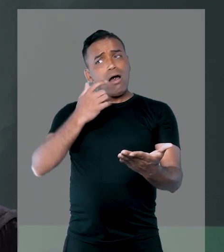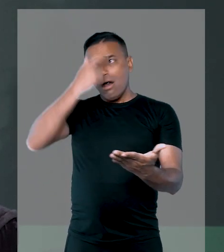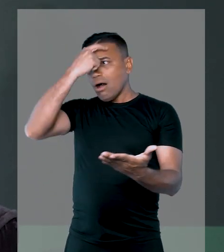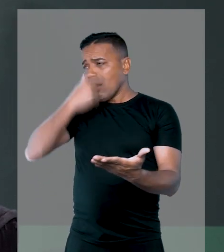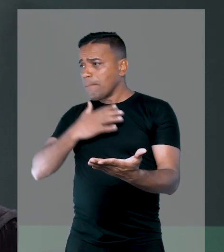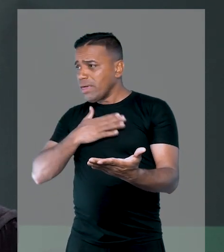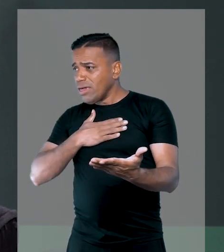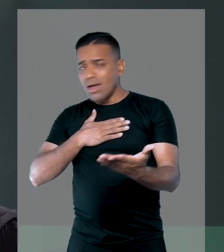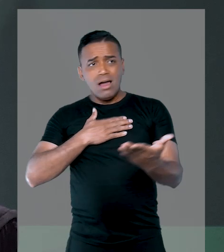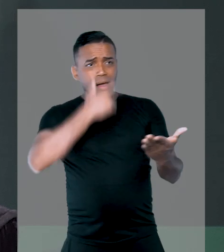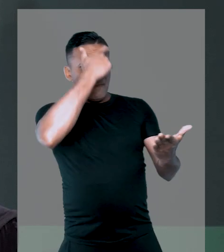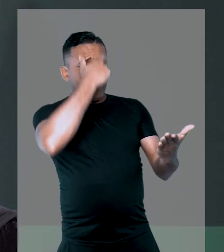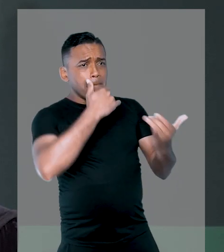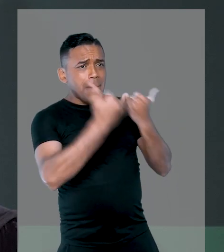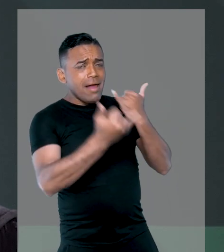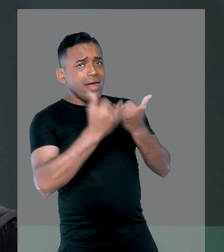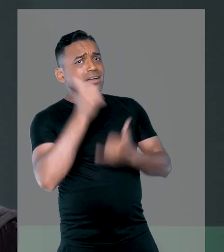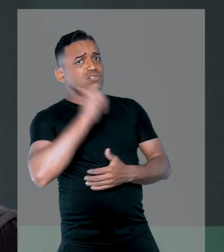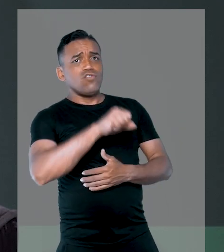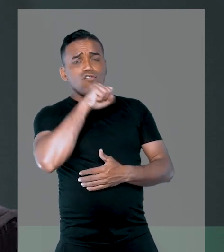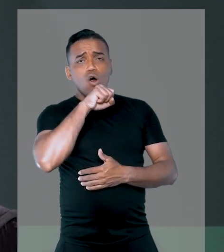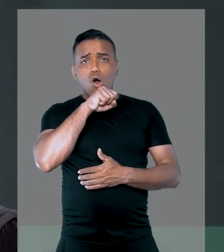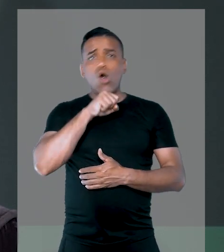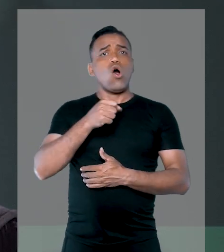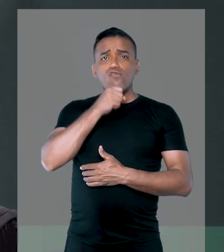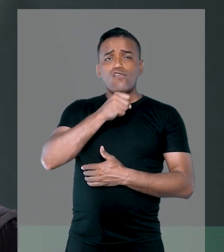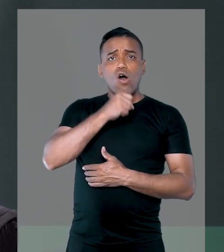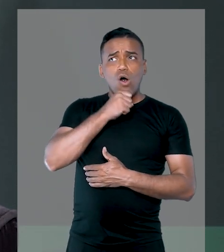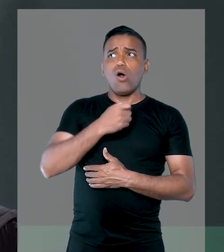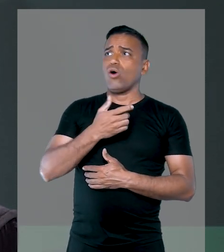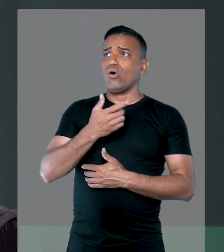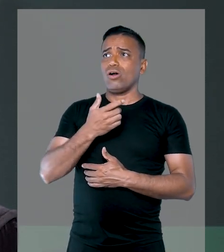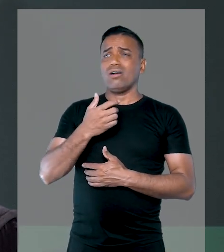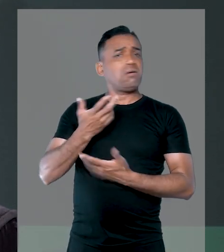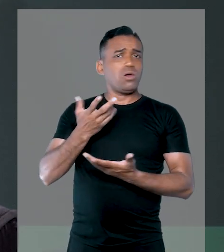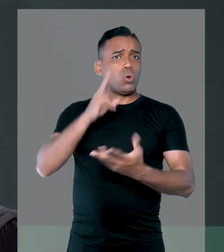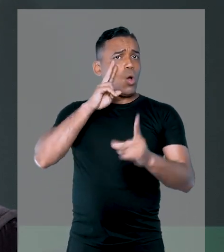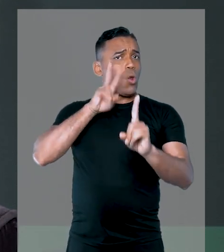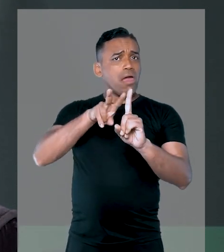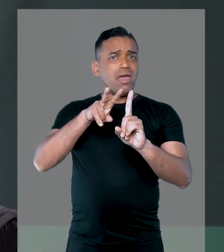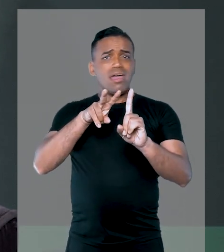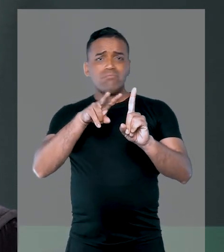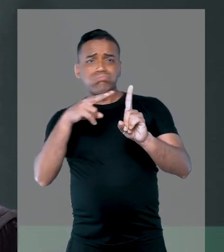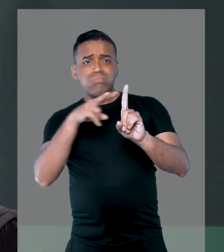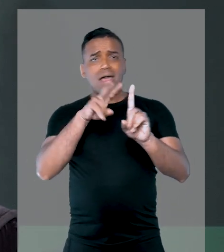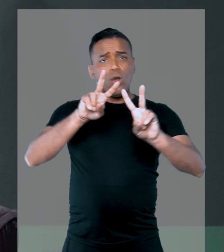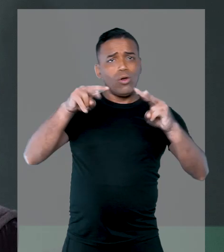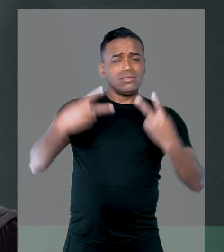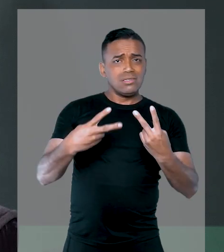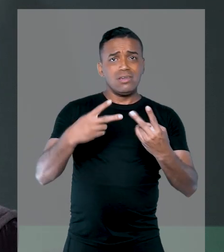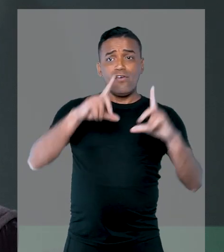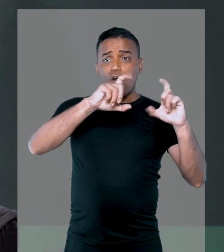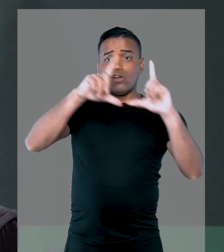fui ver fotos antigas da minha avó, que eu já tinha visto, mas que eu nunca tinha olhado com essa questão de semelhança. E aí, quando eu comecei a